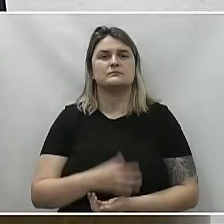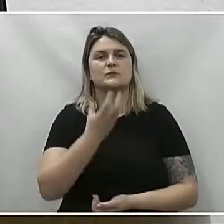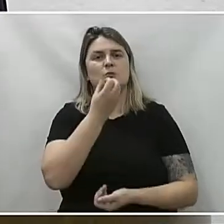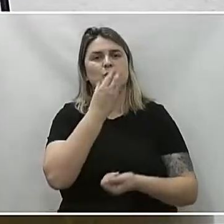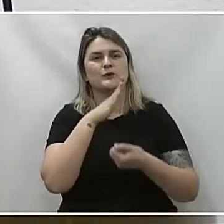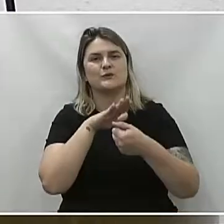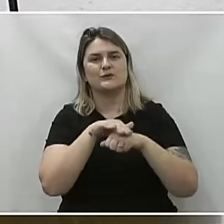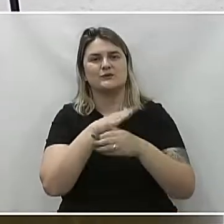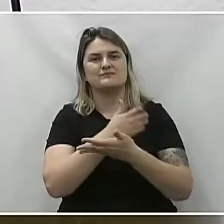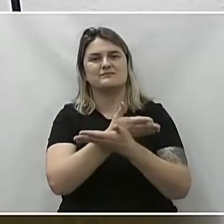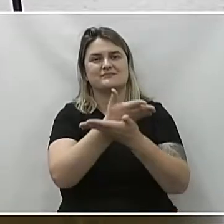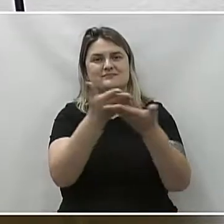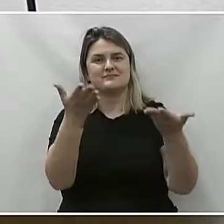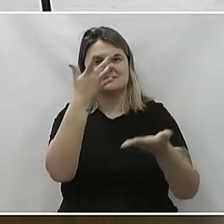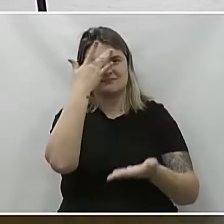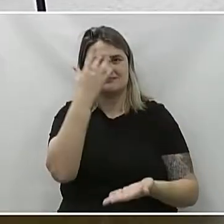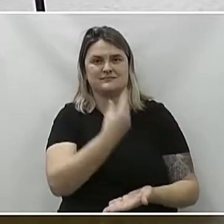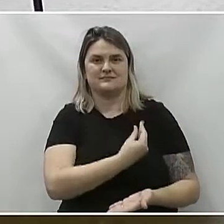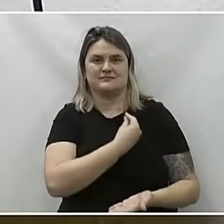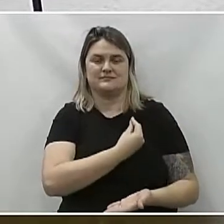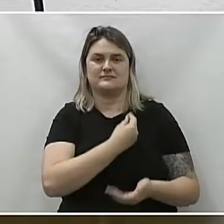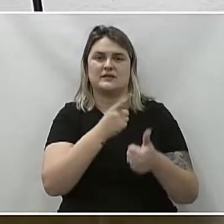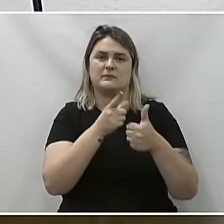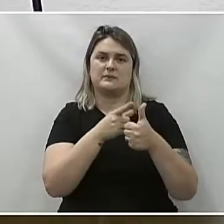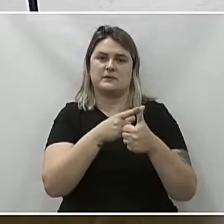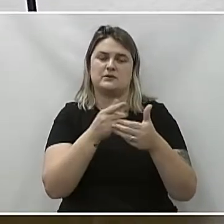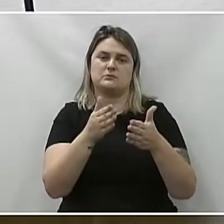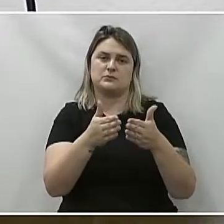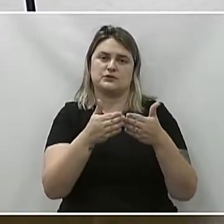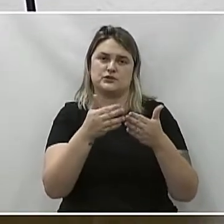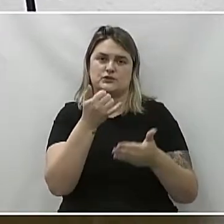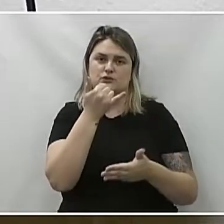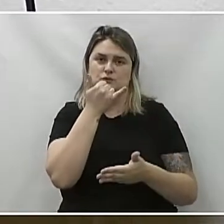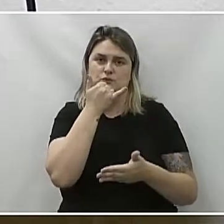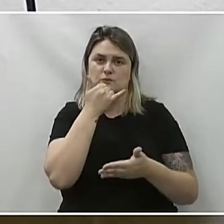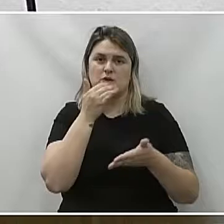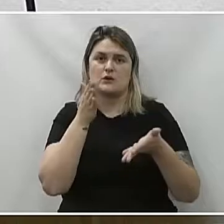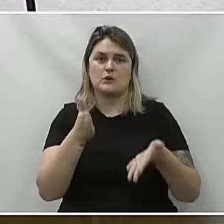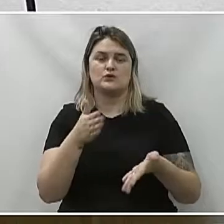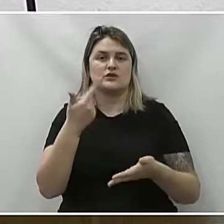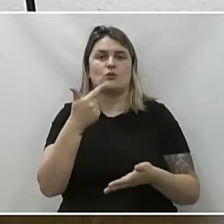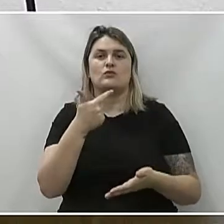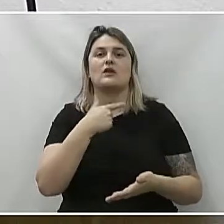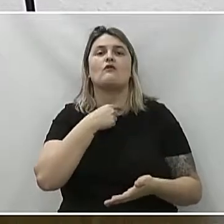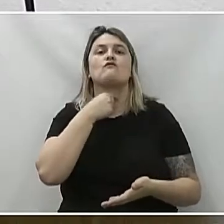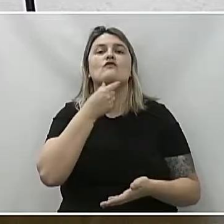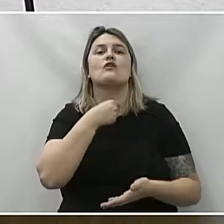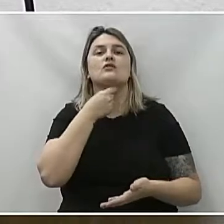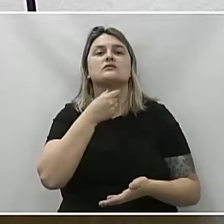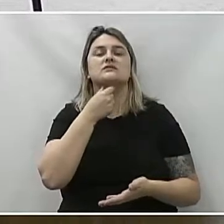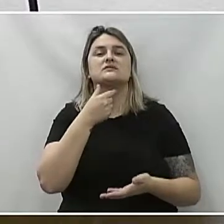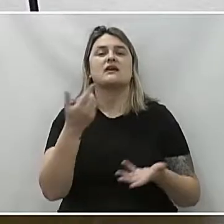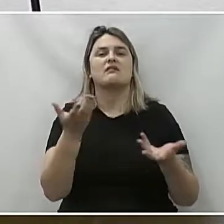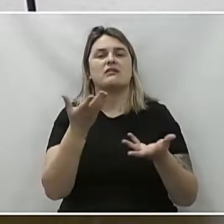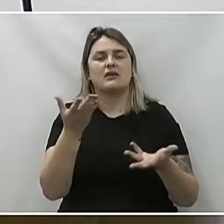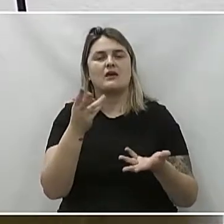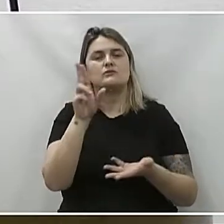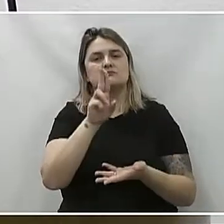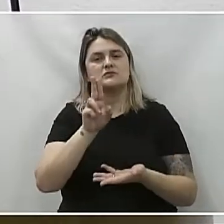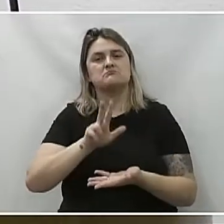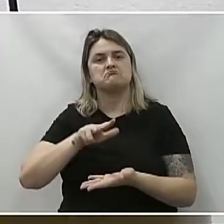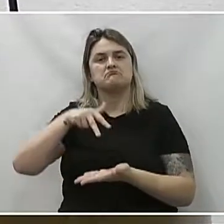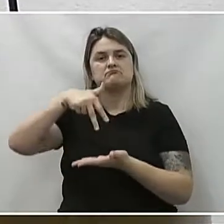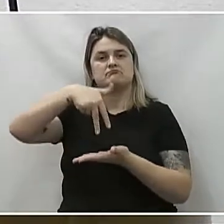Boa noite a todas e a todos. Primeiro, peço desculpa. Essa noite eu estou sem voz, né, mas quero usar a